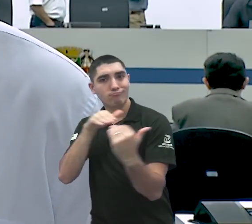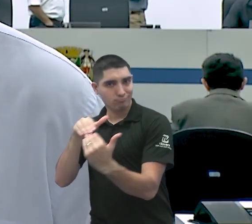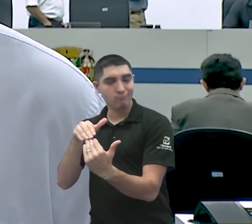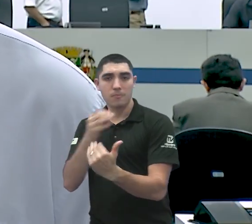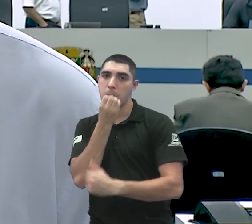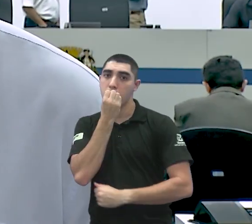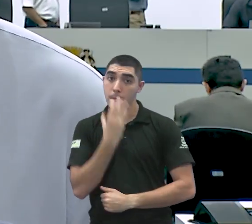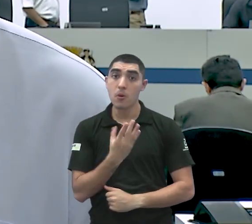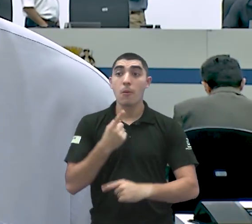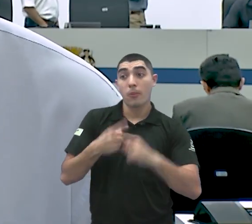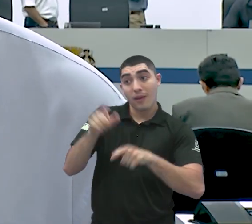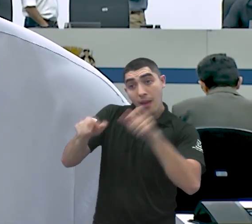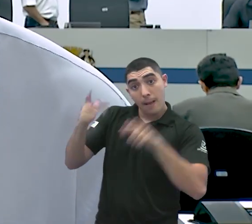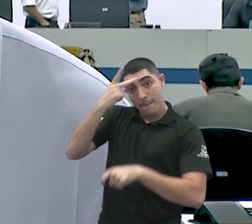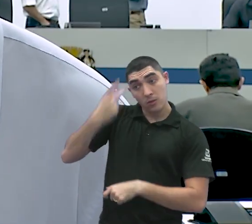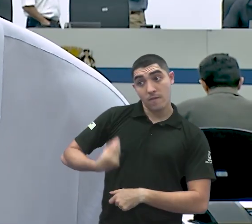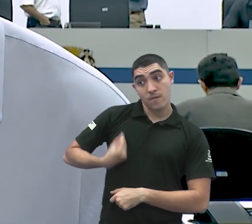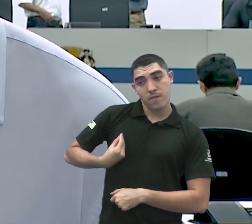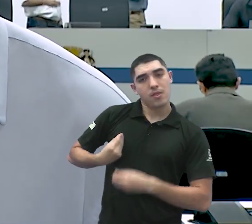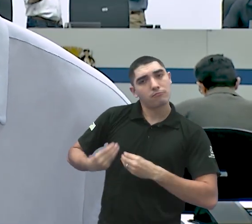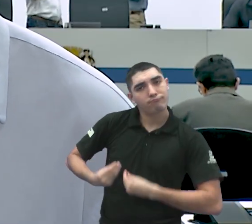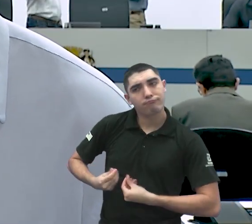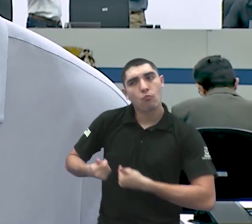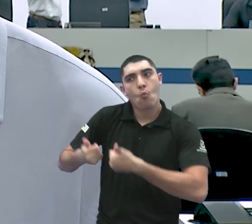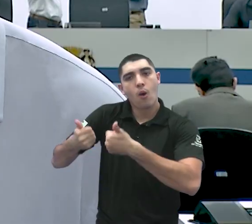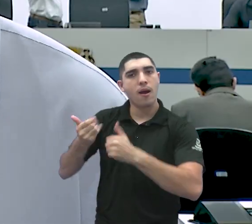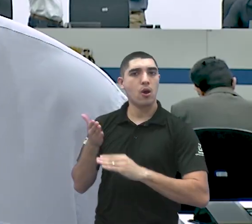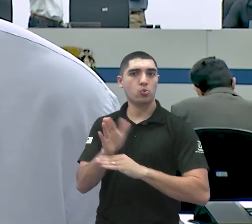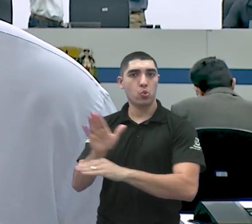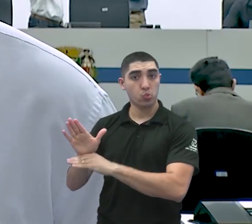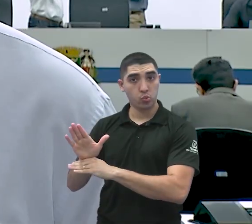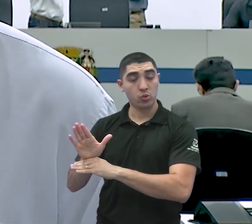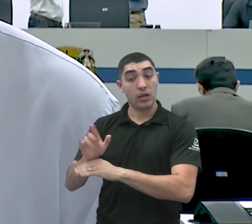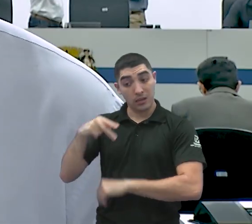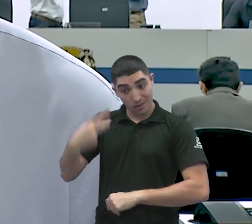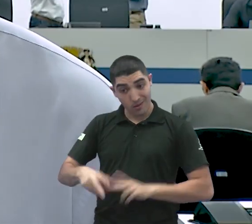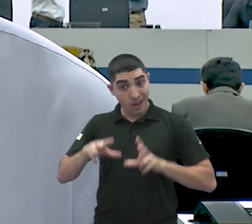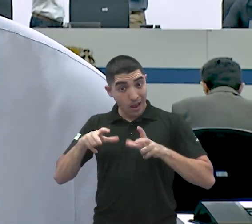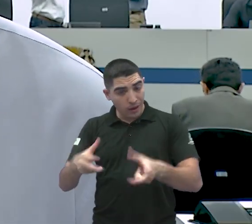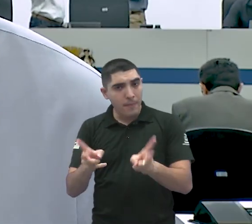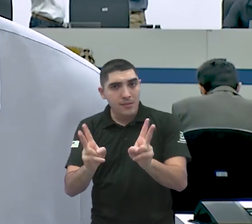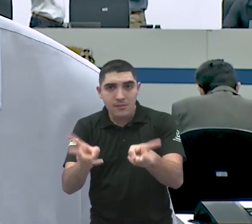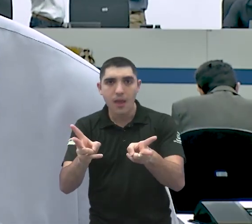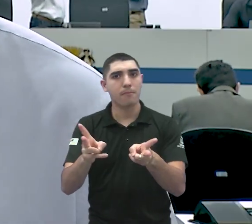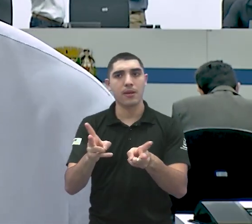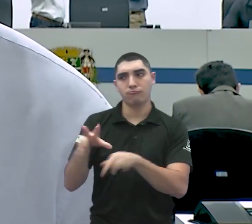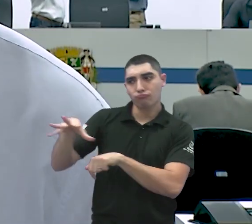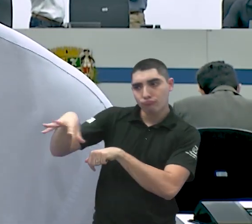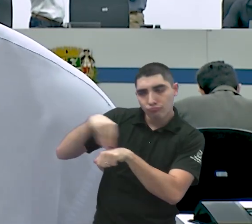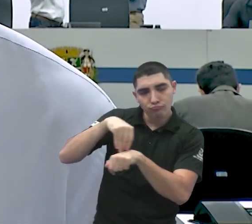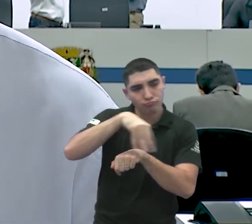realmente refletir de forma positiva na vida do cidadão joseense e a Câmara tem esse papel de estar aí